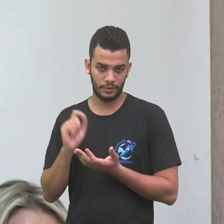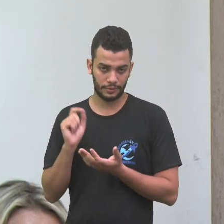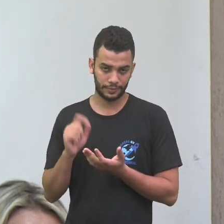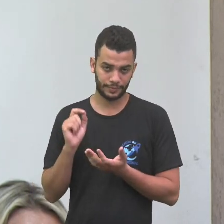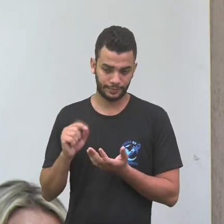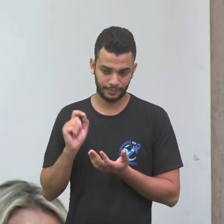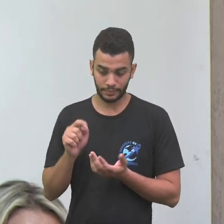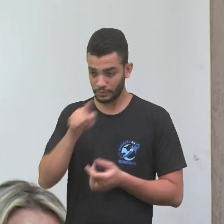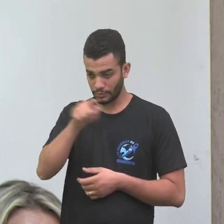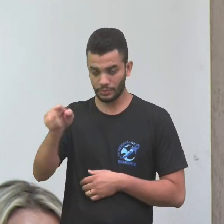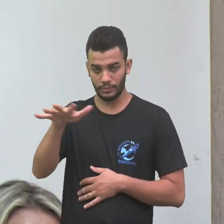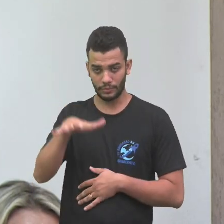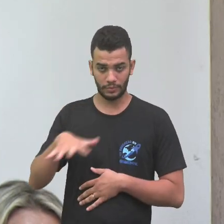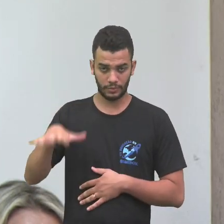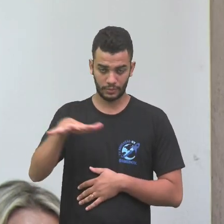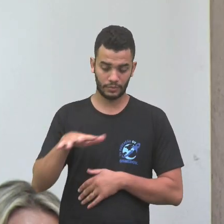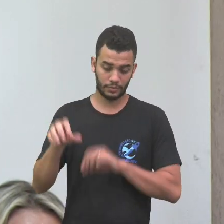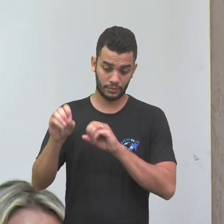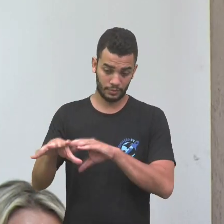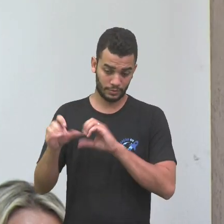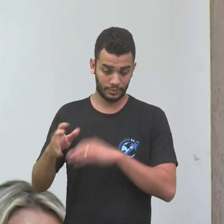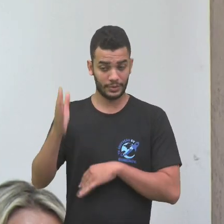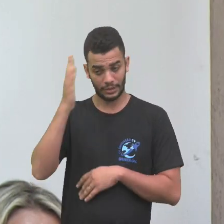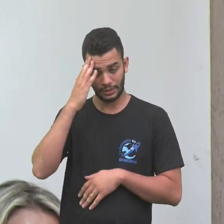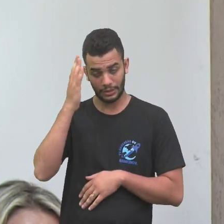gente está fazendo. Mas eu